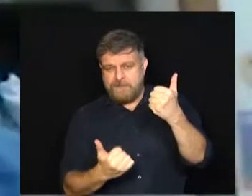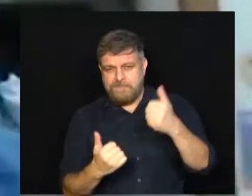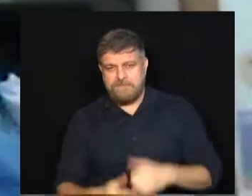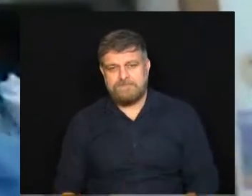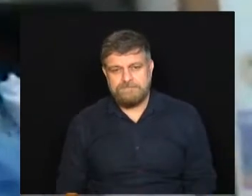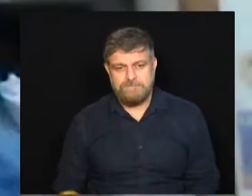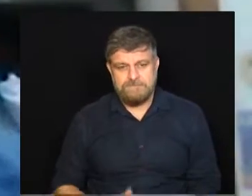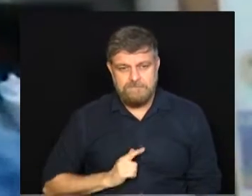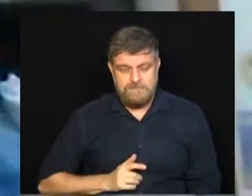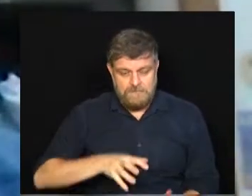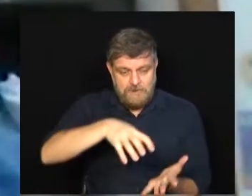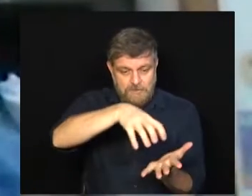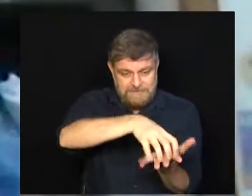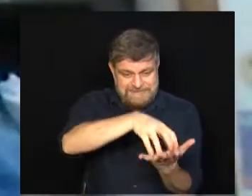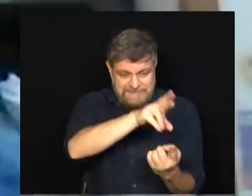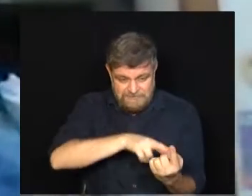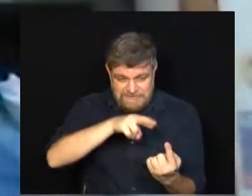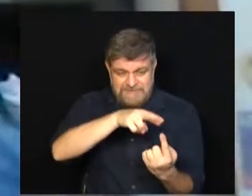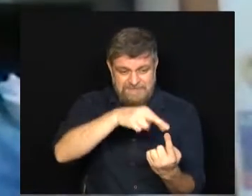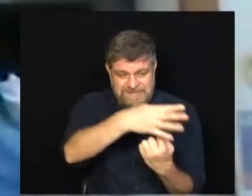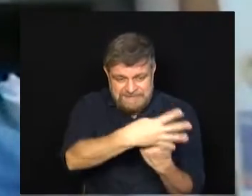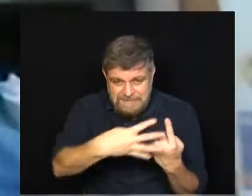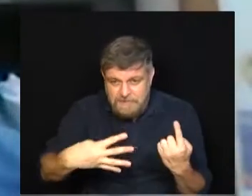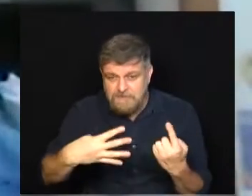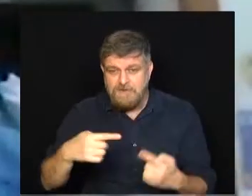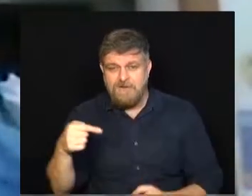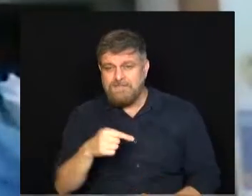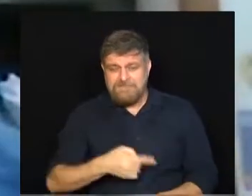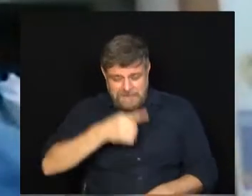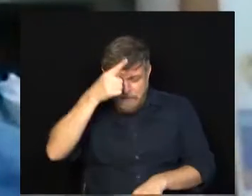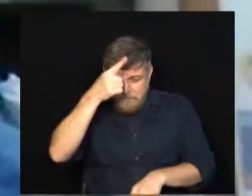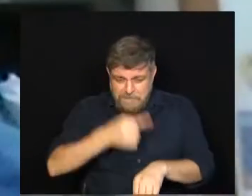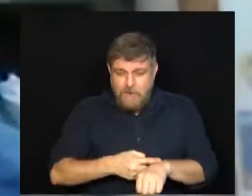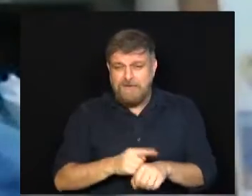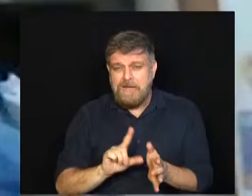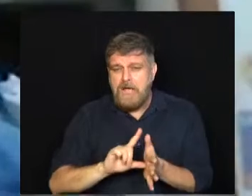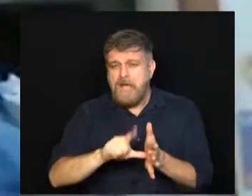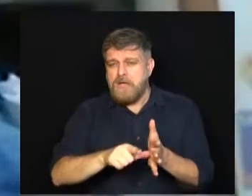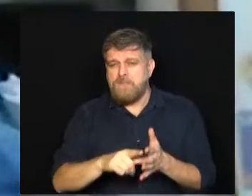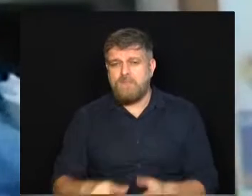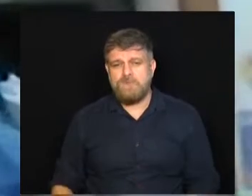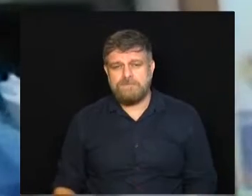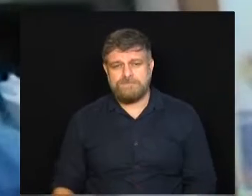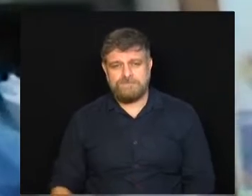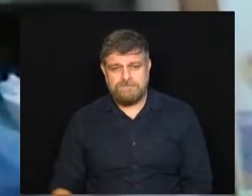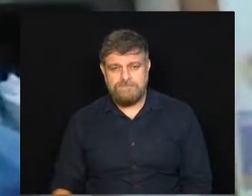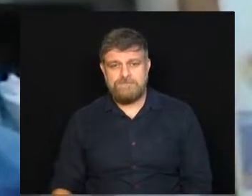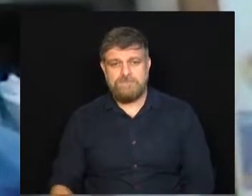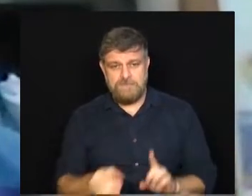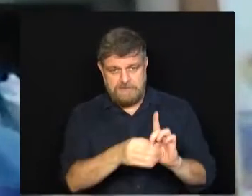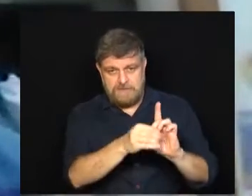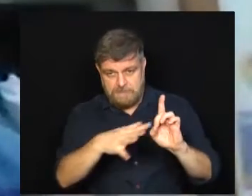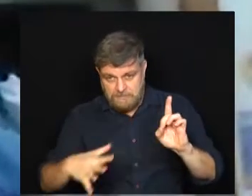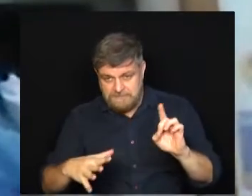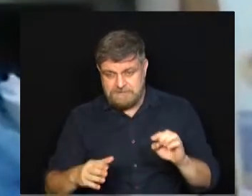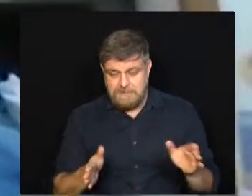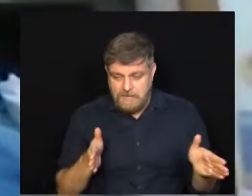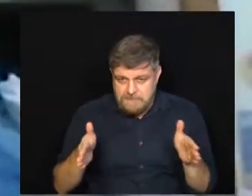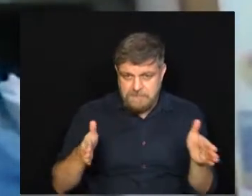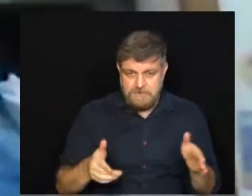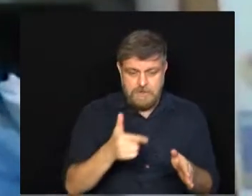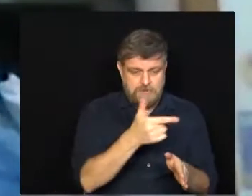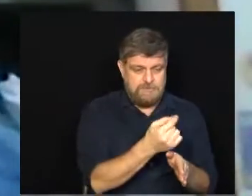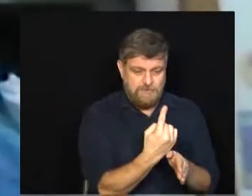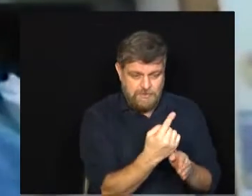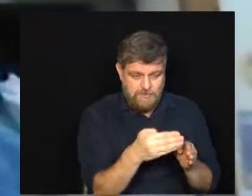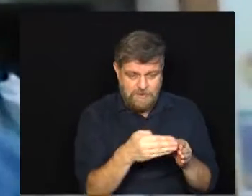centro de referência. Ainda uma questão. Houve um certo momento, ainda depois do governo democrático popular de 2004, chegou a